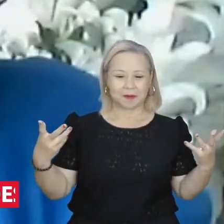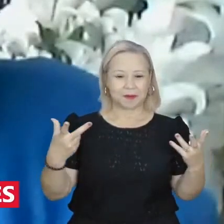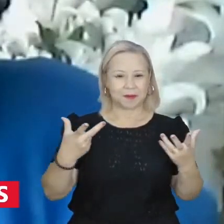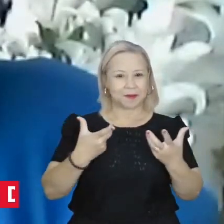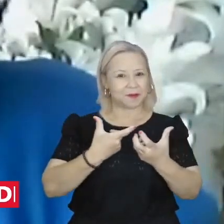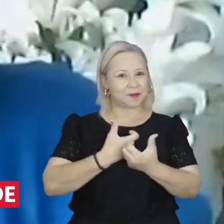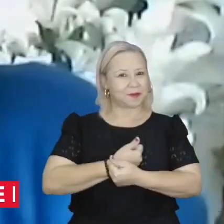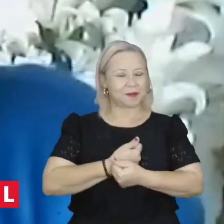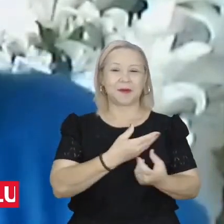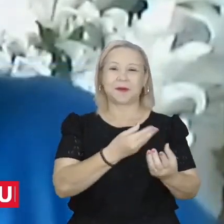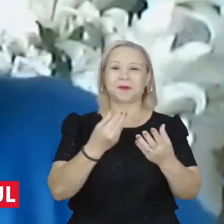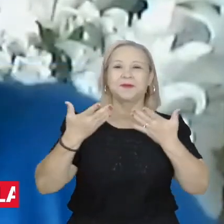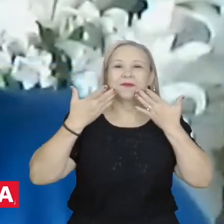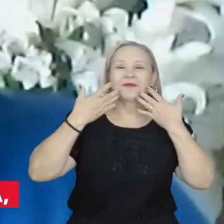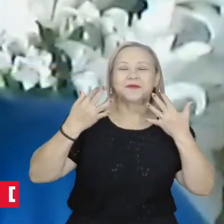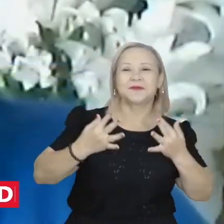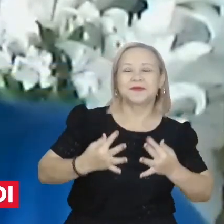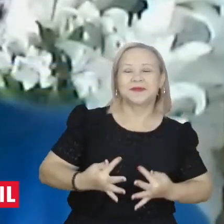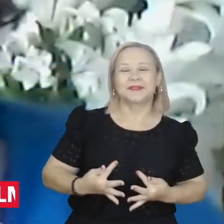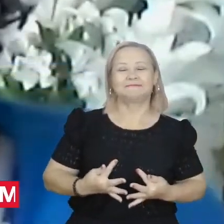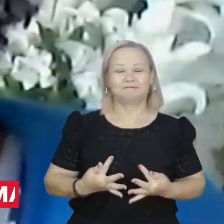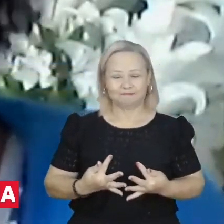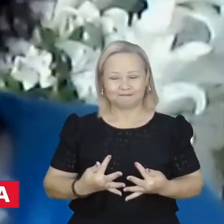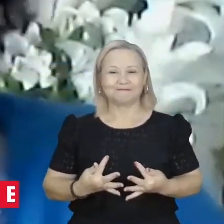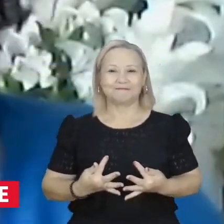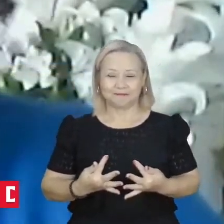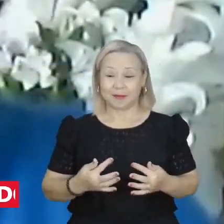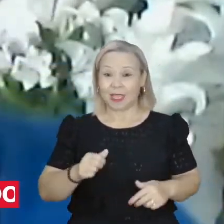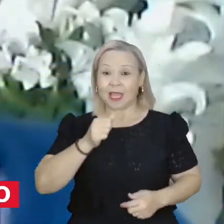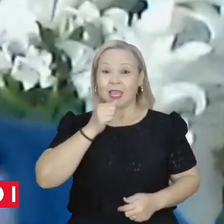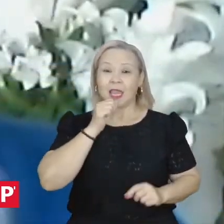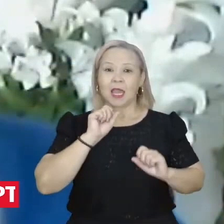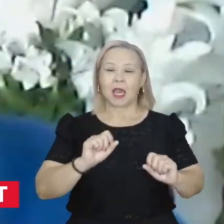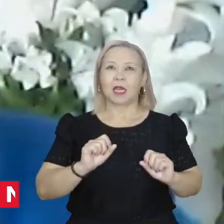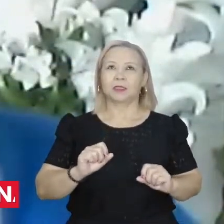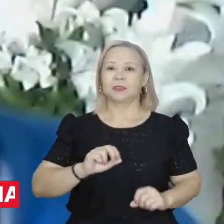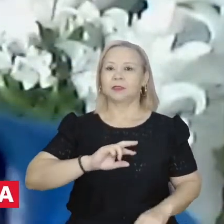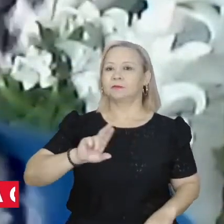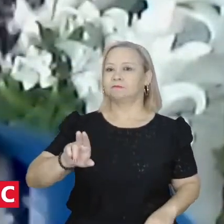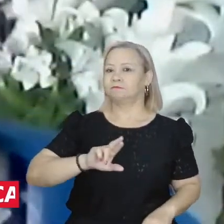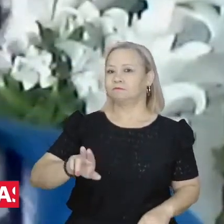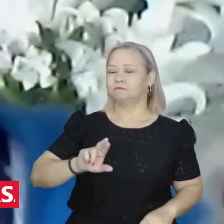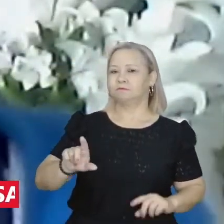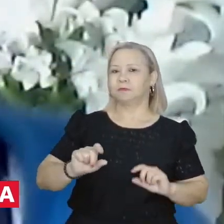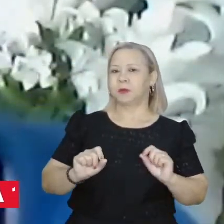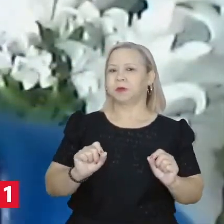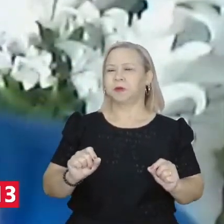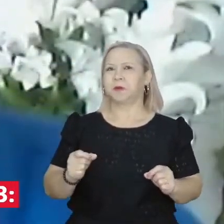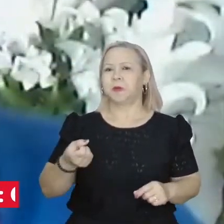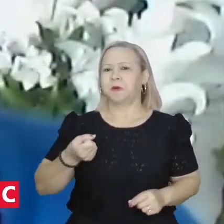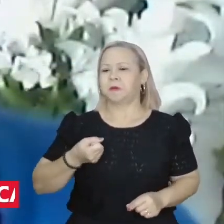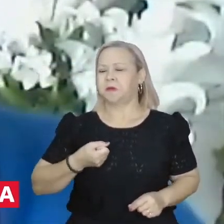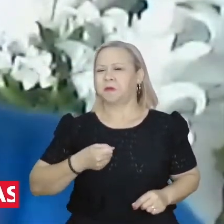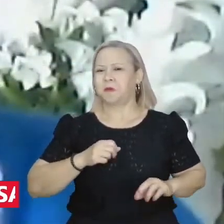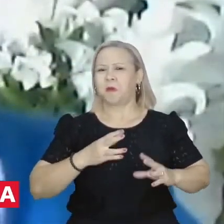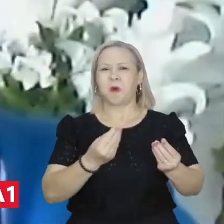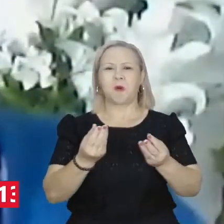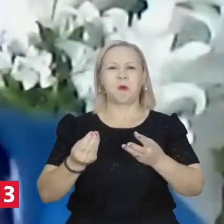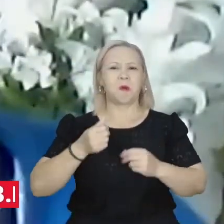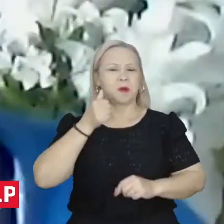nessas mulheres, dando a elas segurança no exercício da sua fé, no exercício da sua profissão